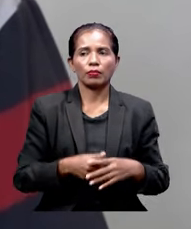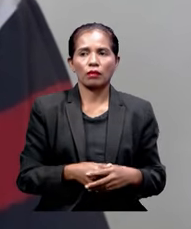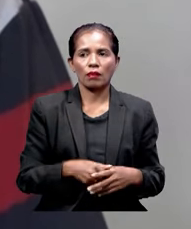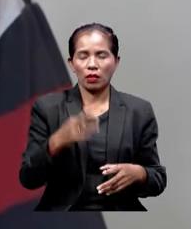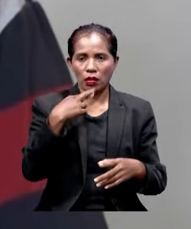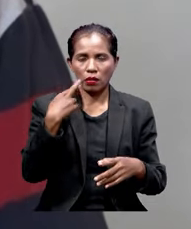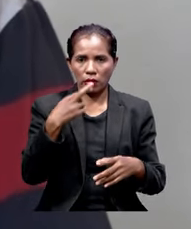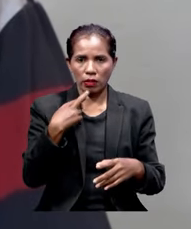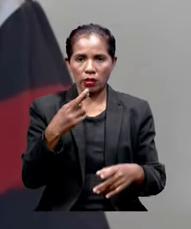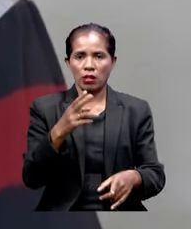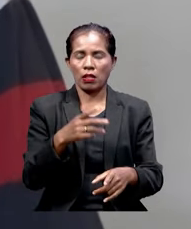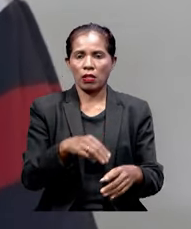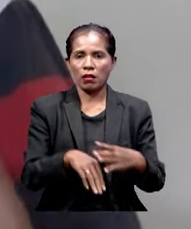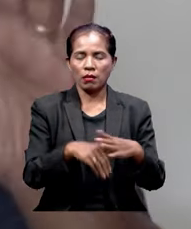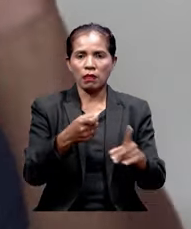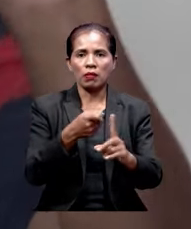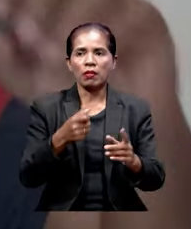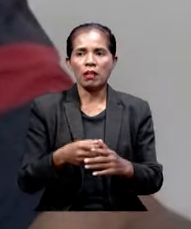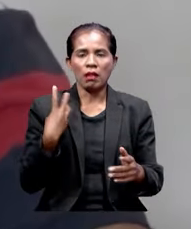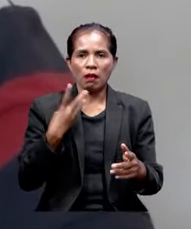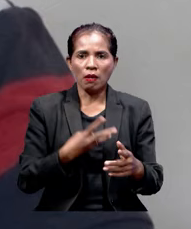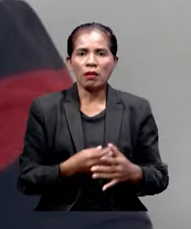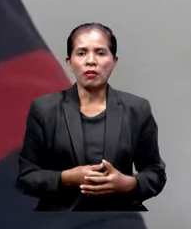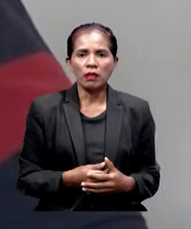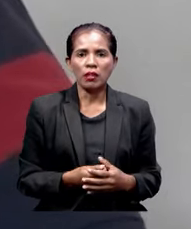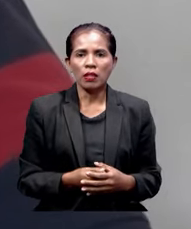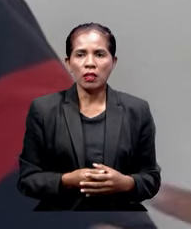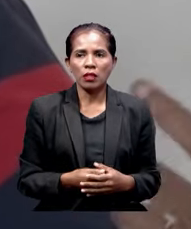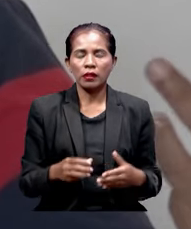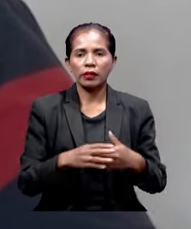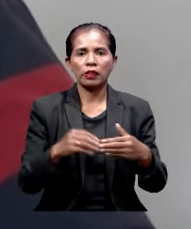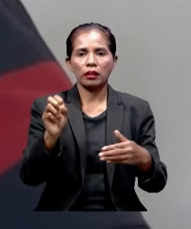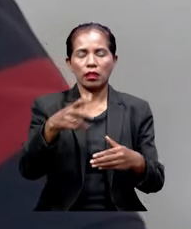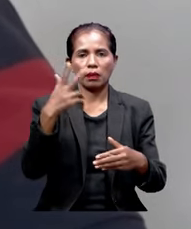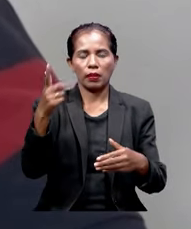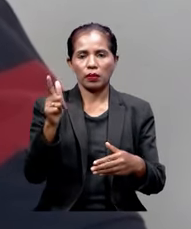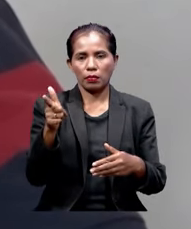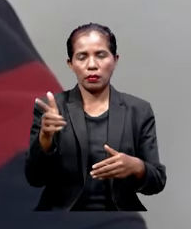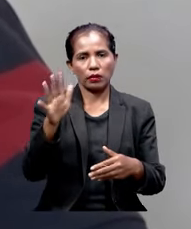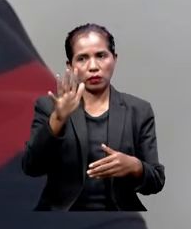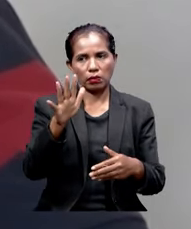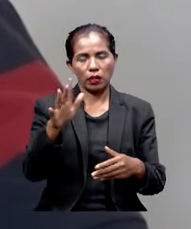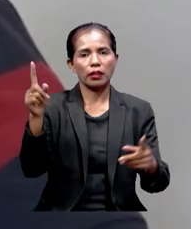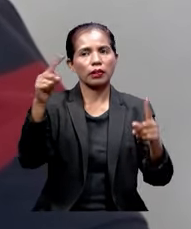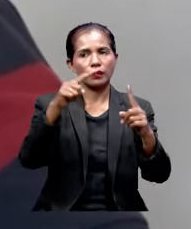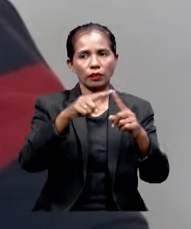fos nem origem, né? Mas o italiano preço de origem é entre 13,25 e